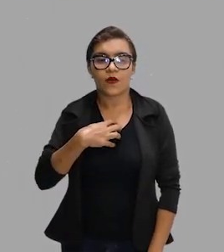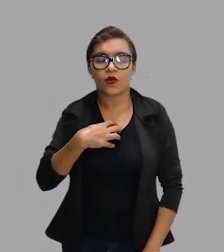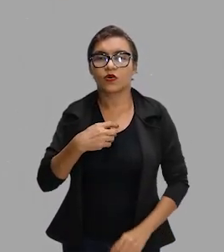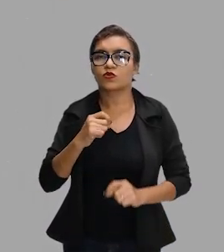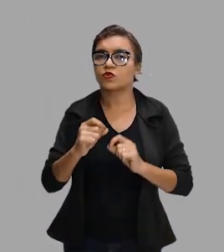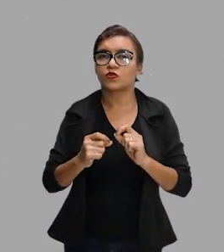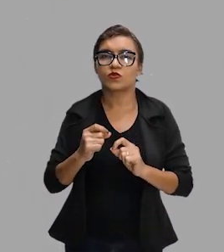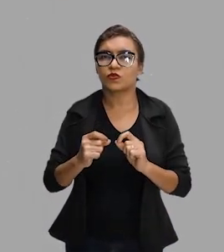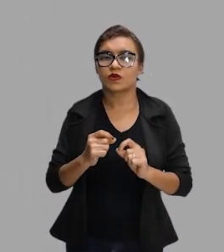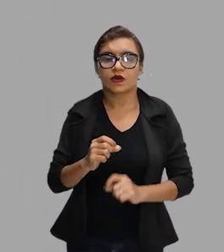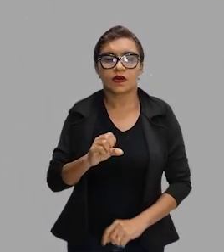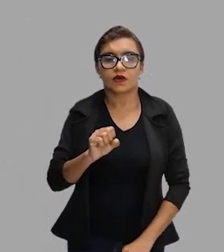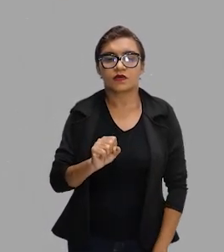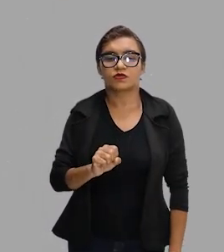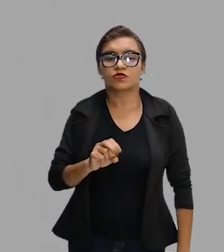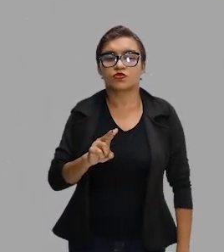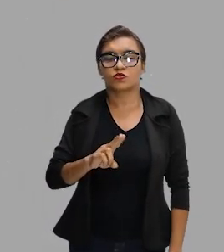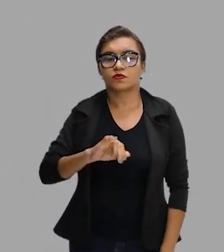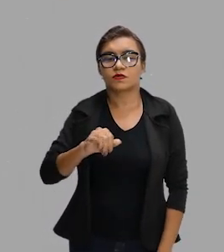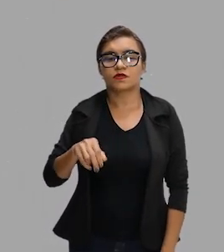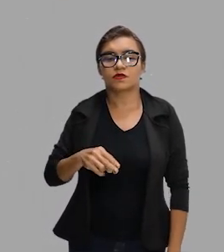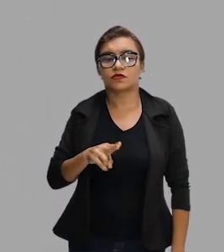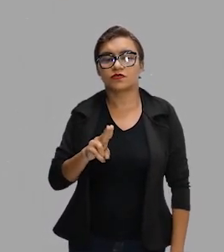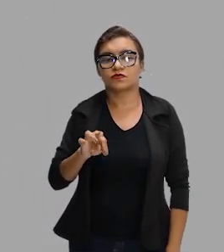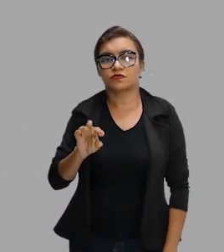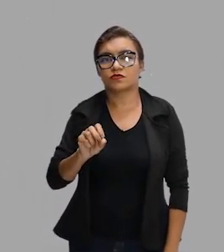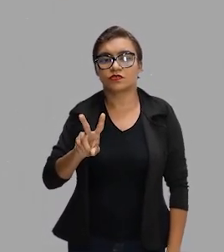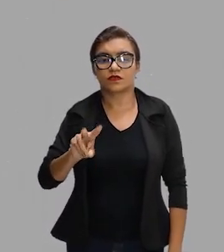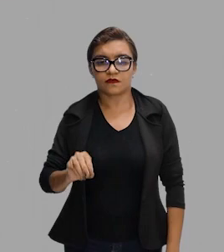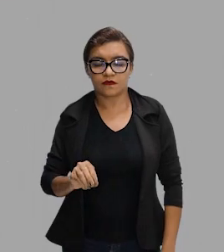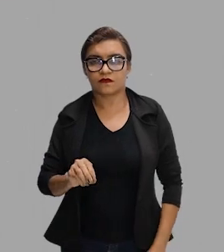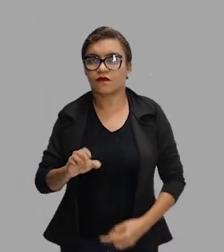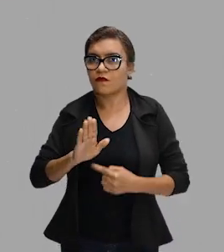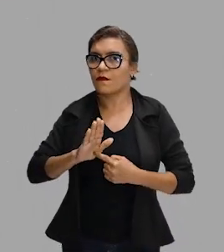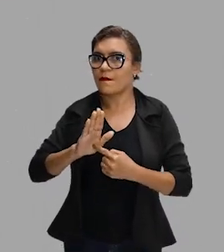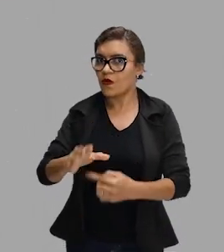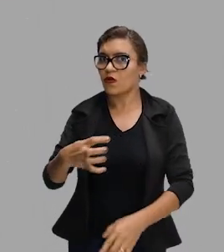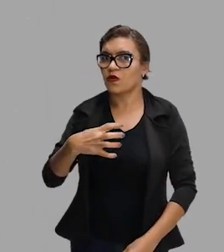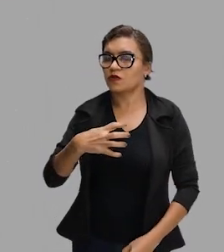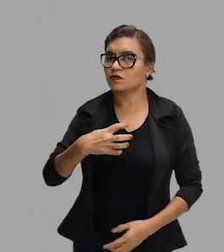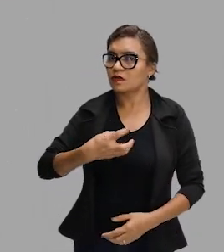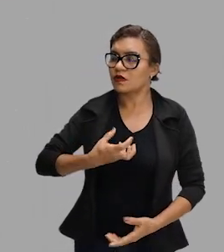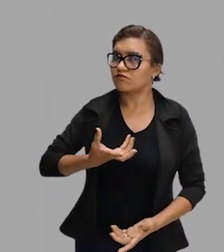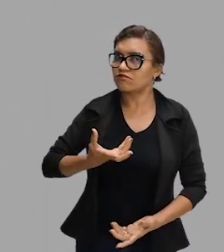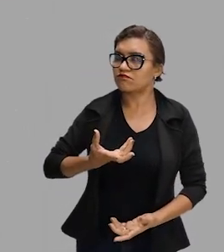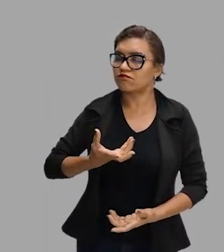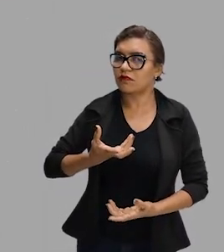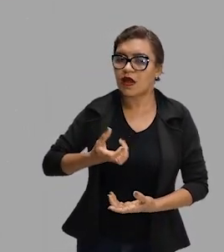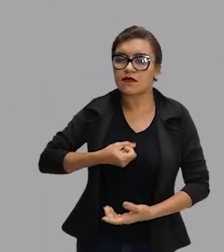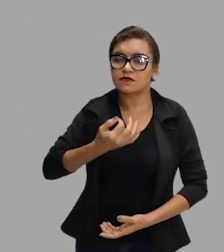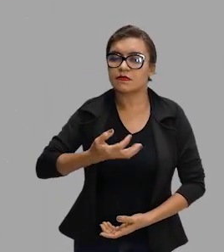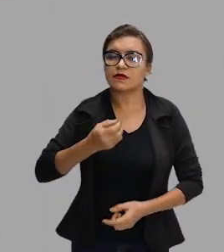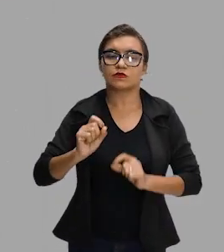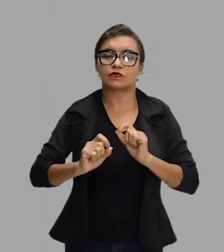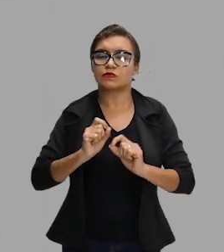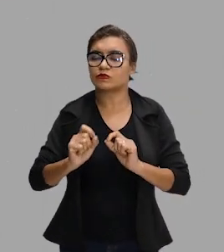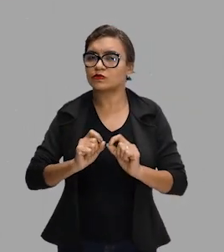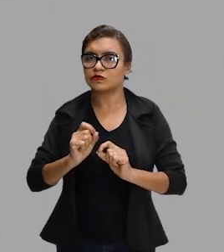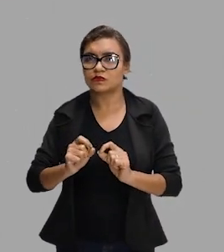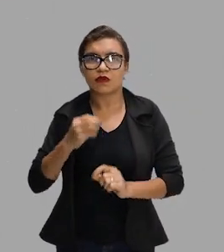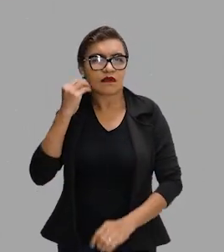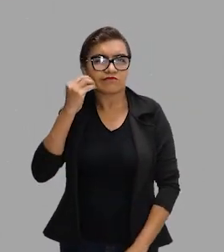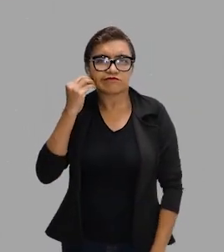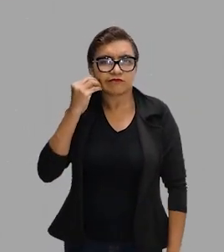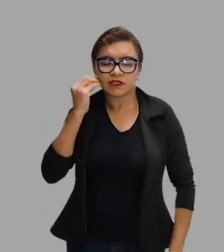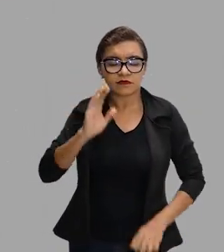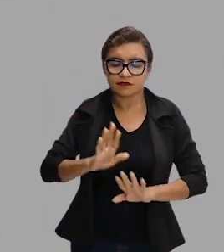subjuntivo expressa informação virtual, inespecífica, não verificada e não